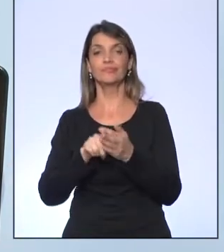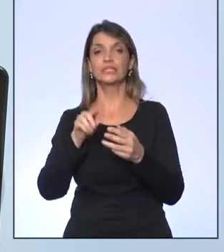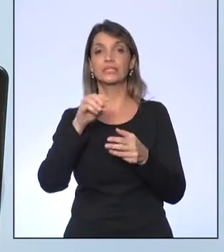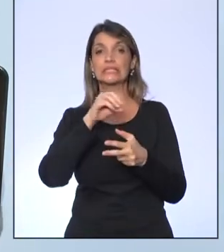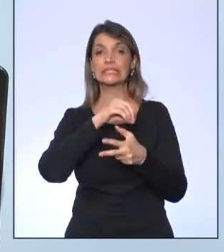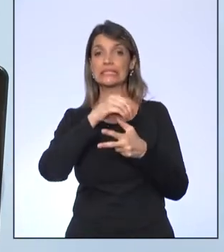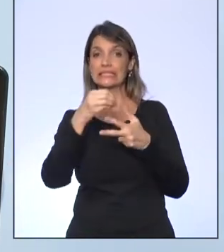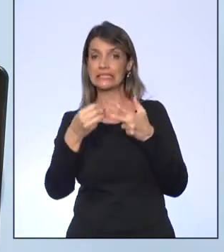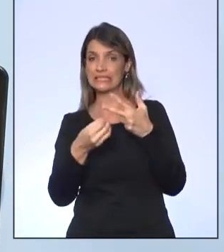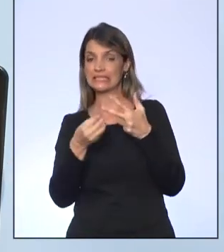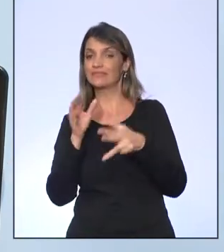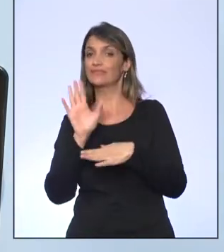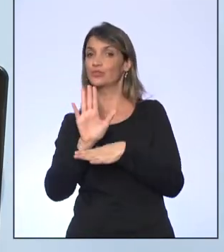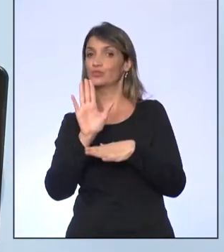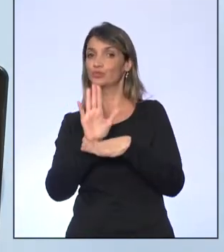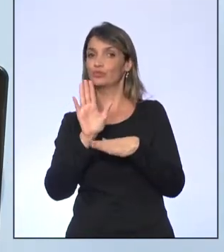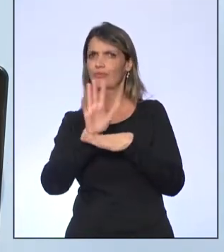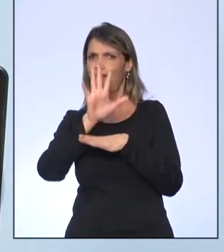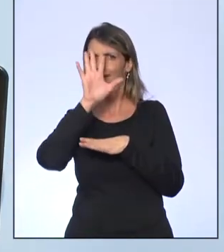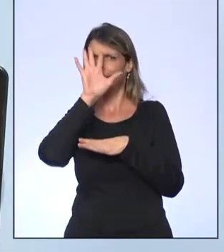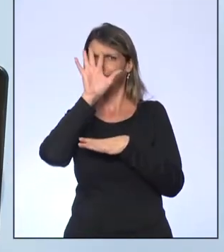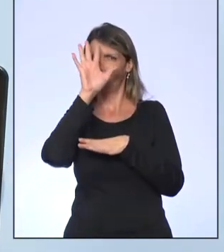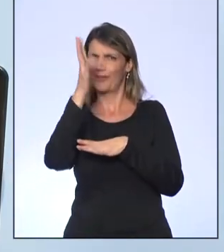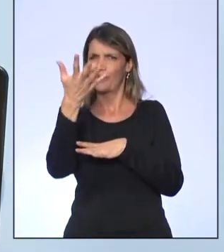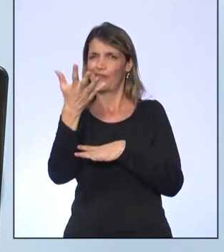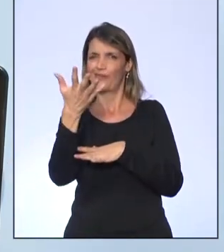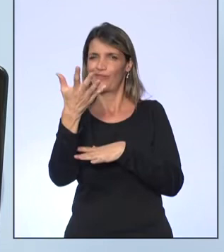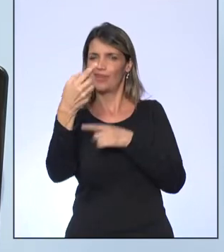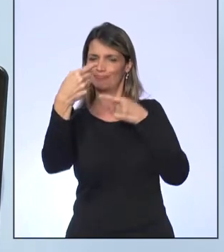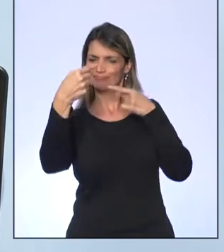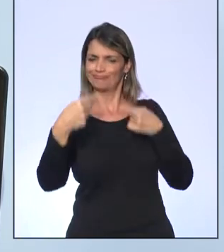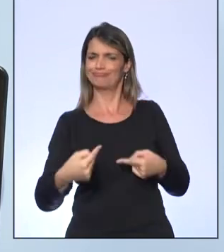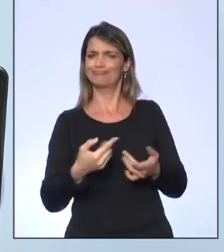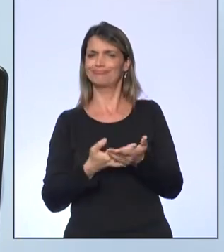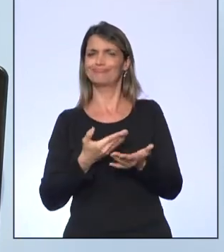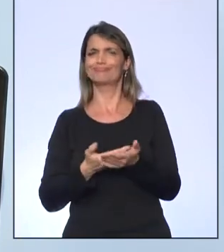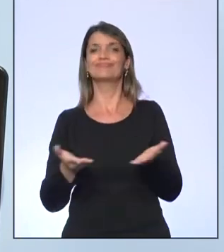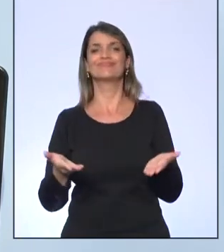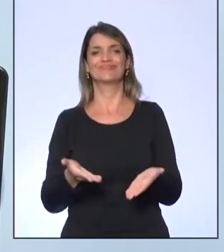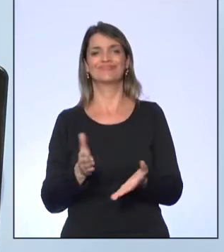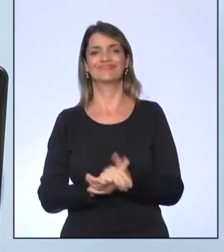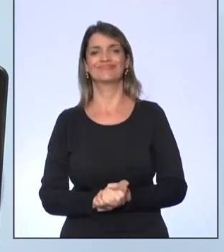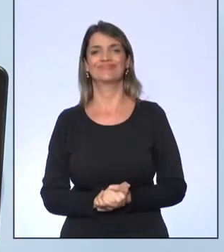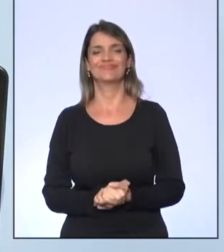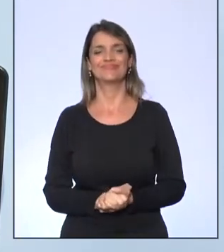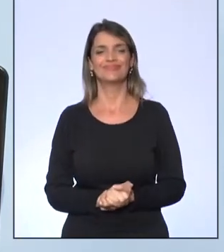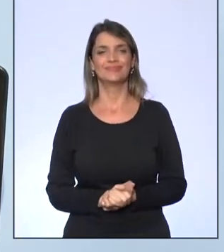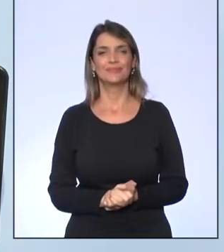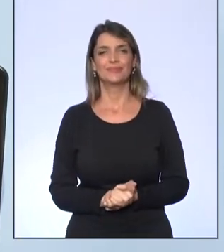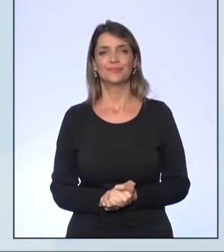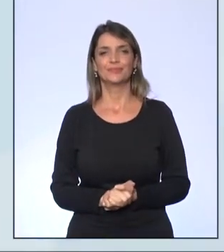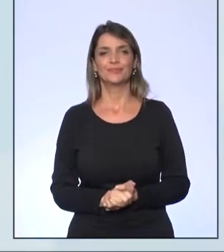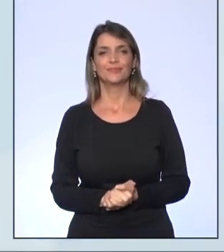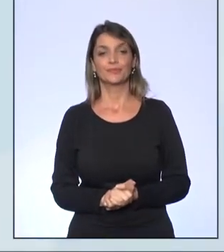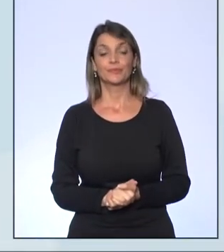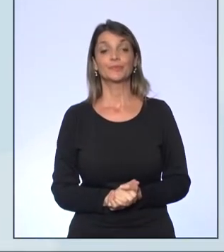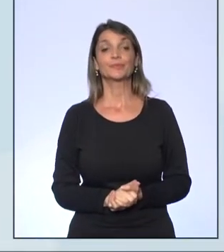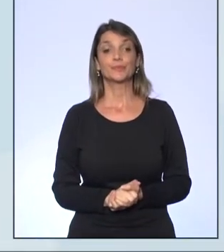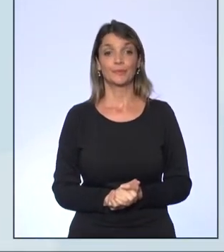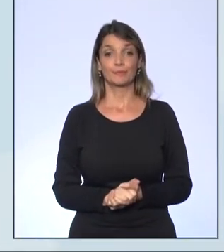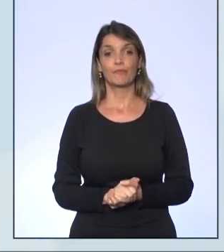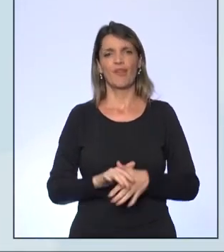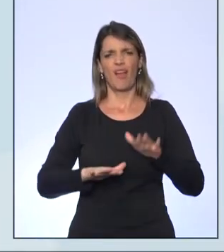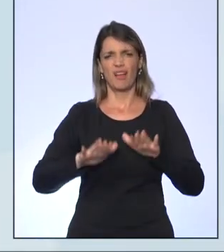que vai até ajudar a gente a resolver nosso desafio da aula. Ele apresenta assim: